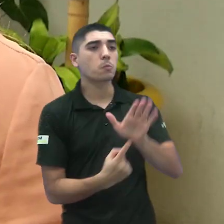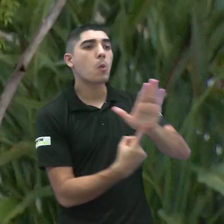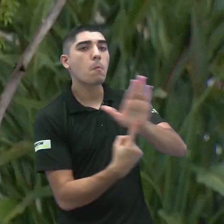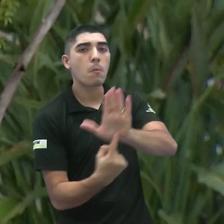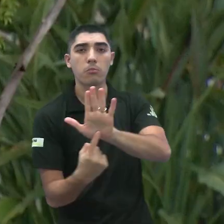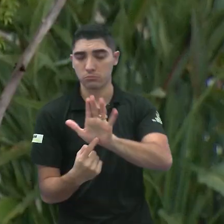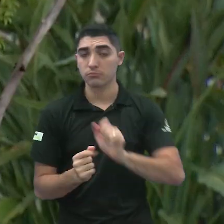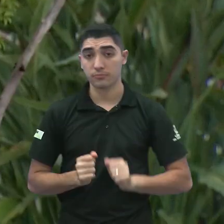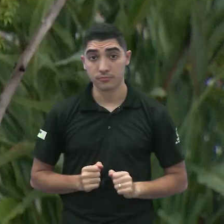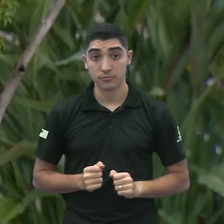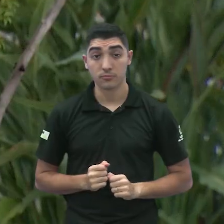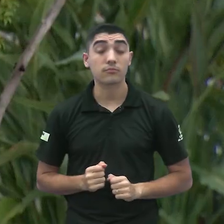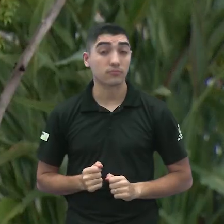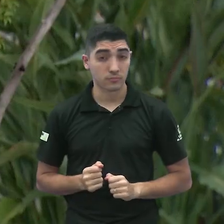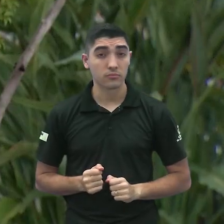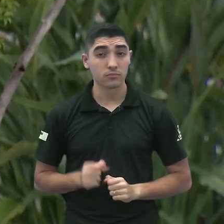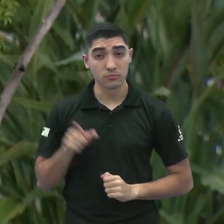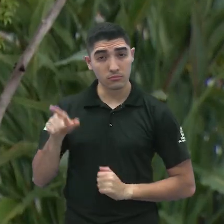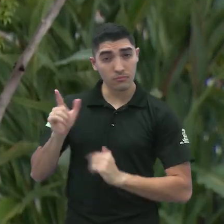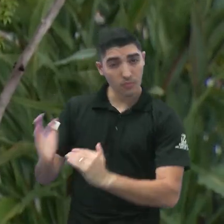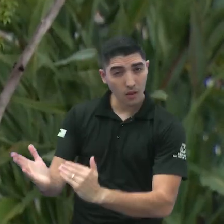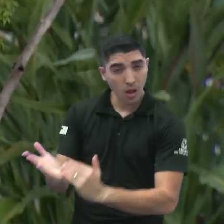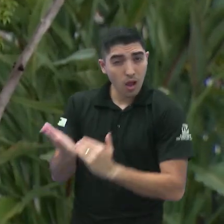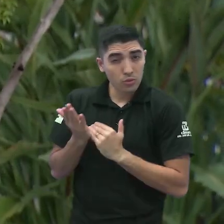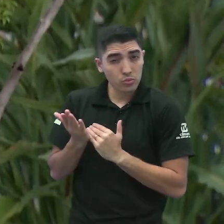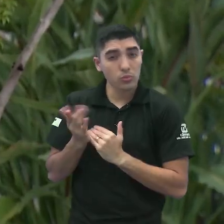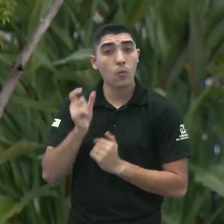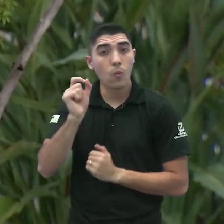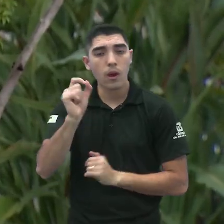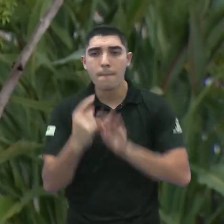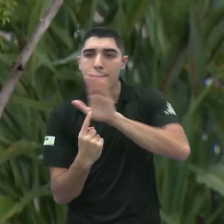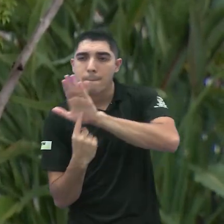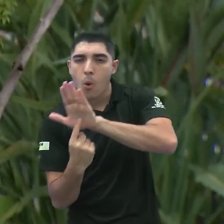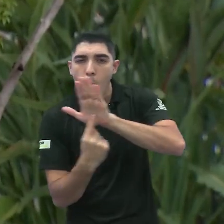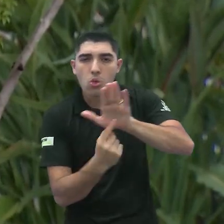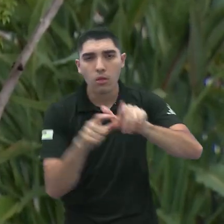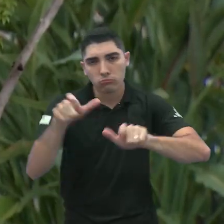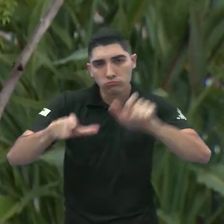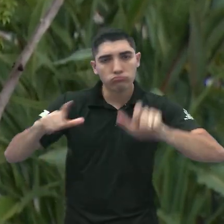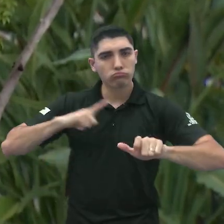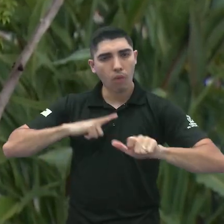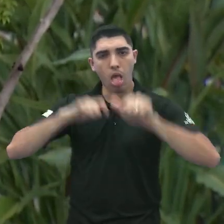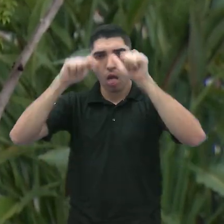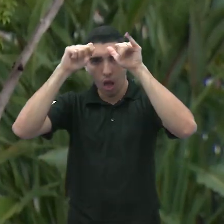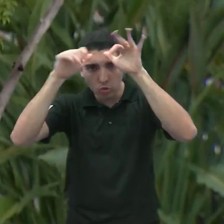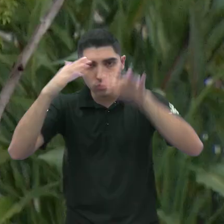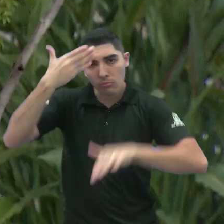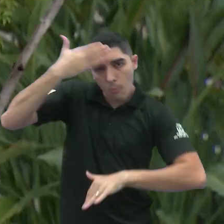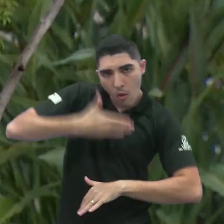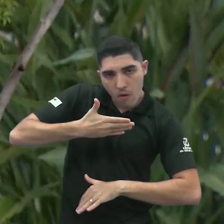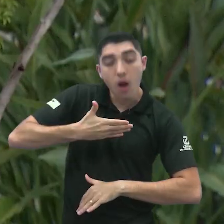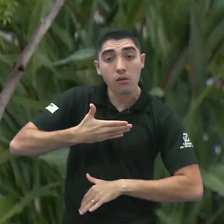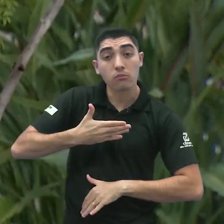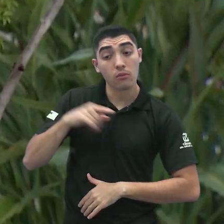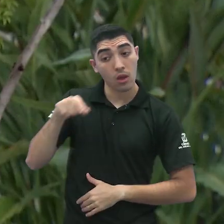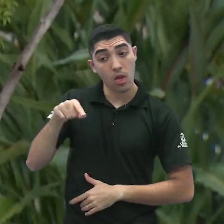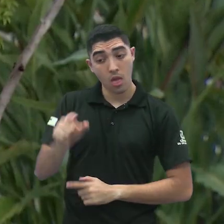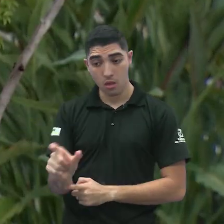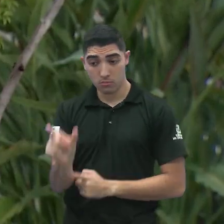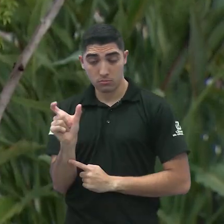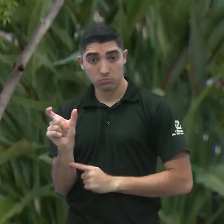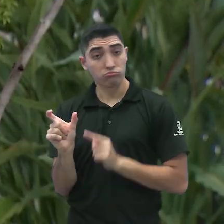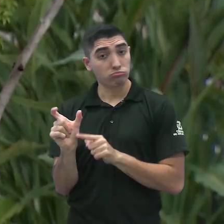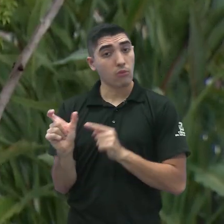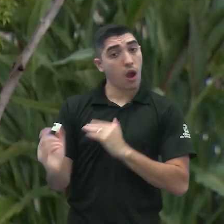locais. E mais do que ajudar na identificação das pessoas portadoras do transtorno do espectro autista, a carteirinha